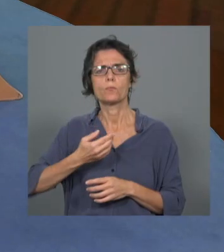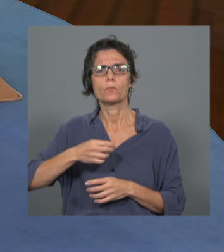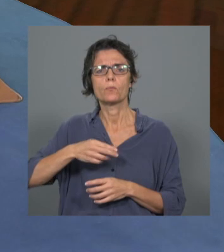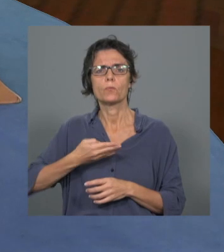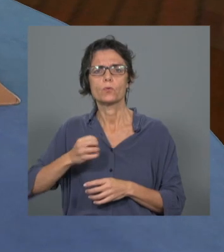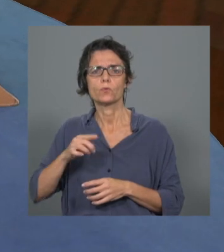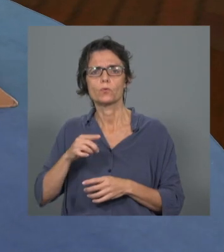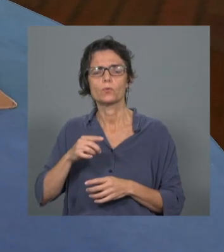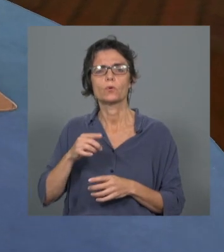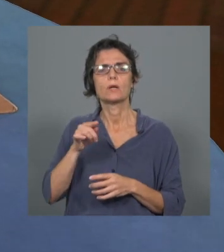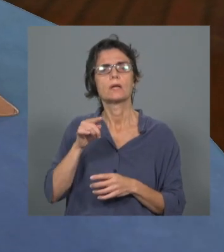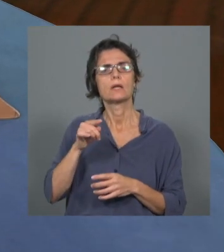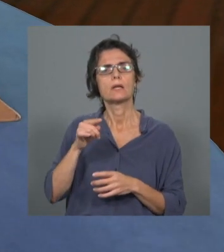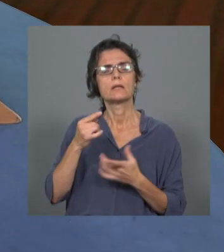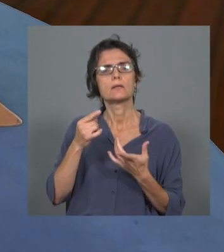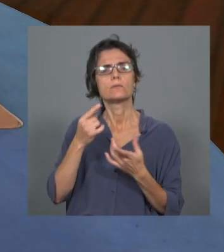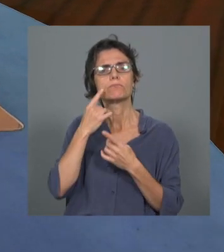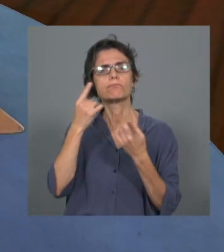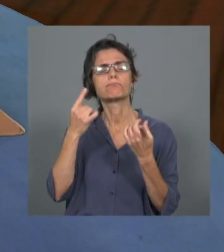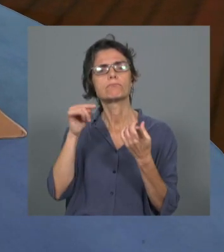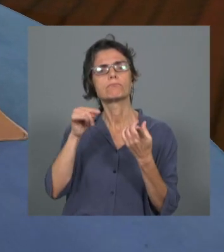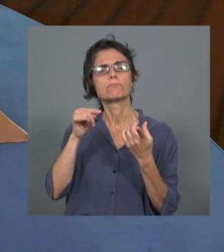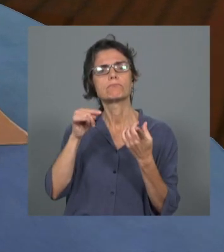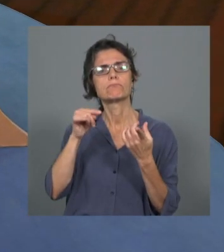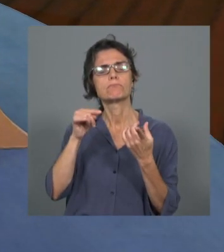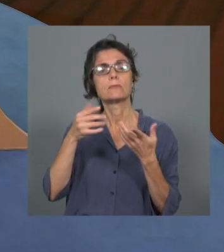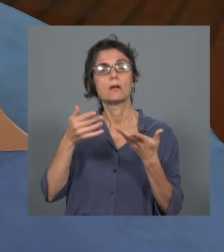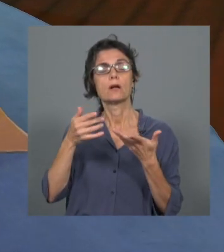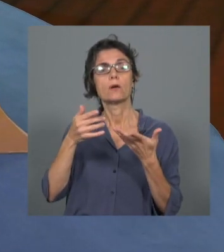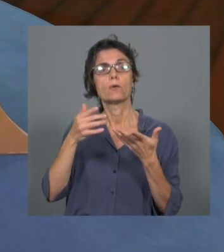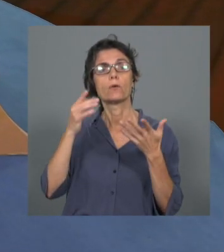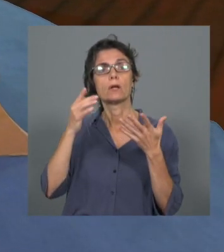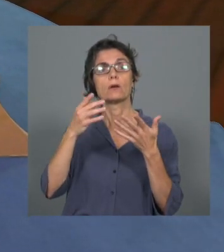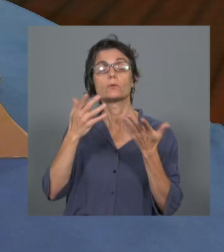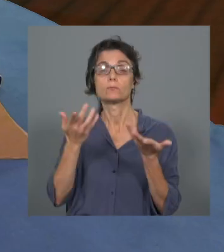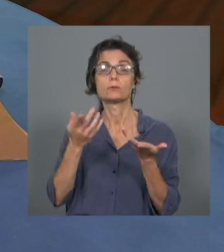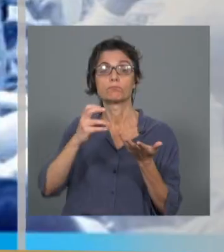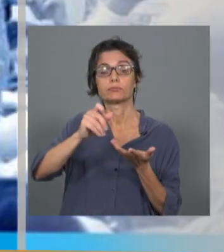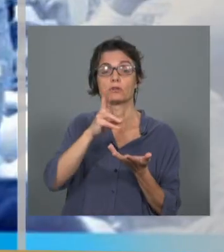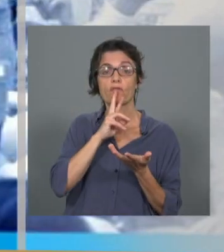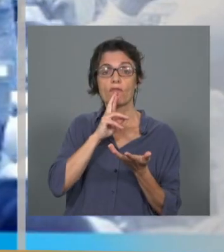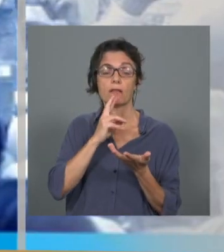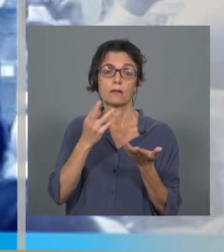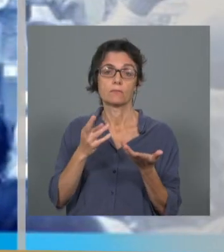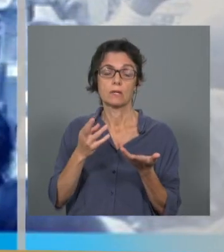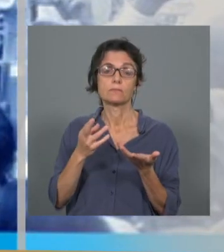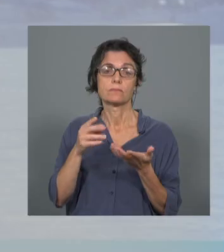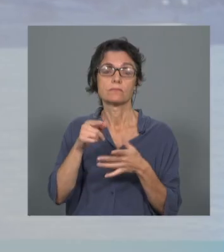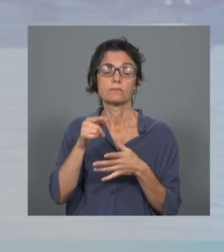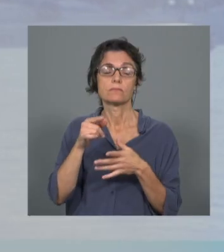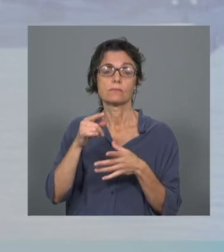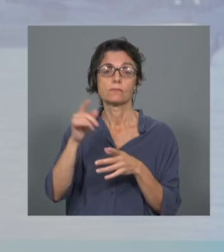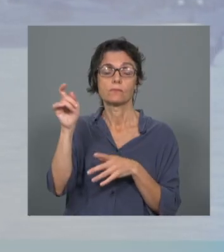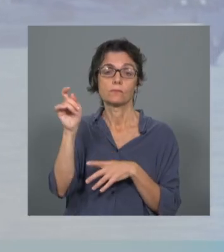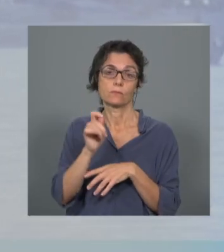no momento em que Fátima volta a ser destino de peregrinos, o mês de